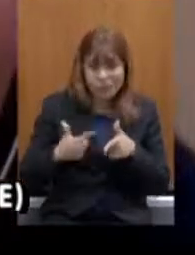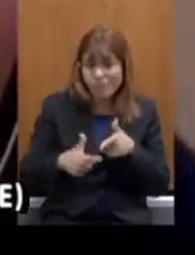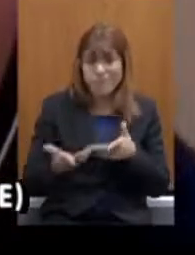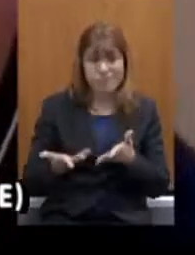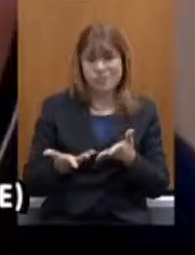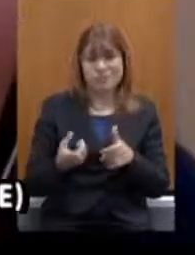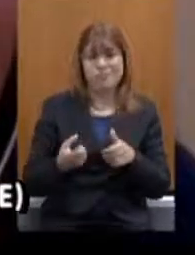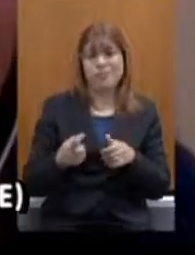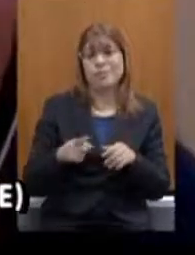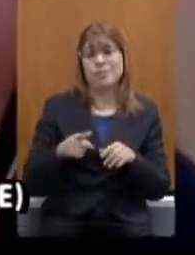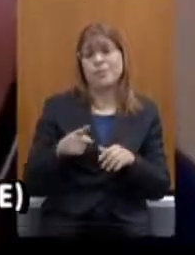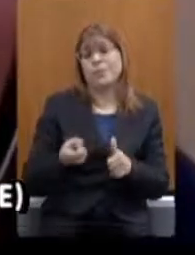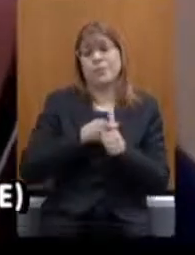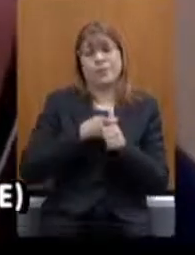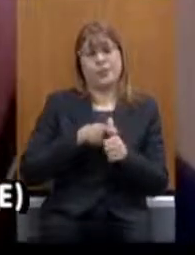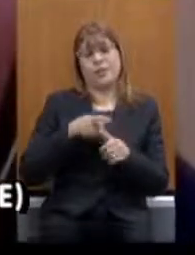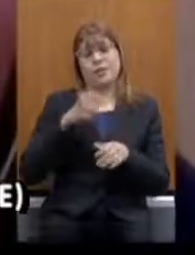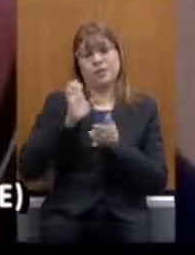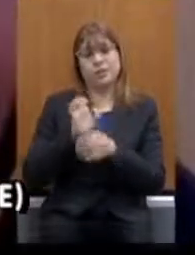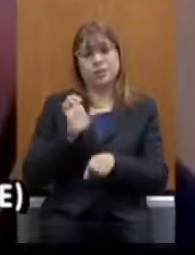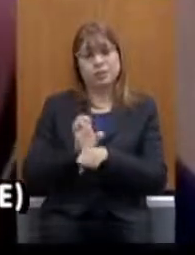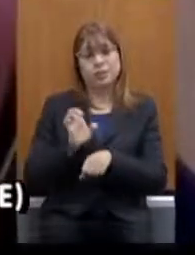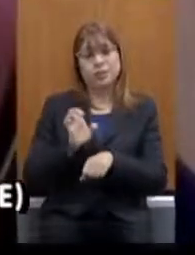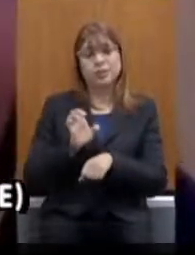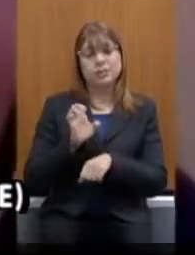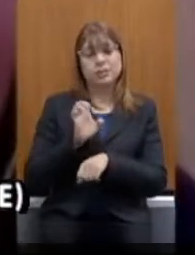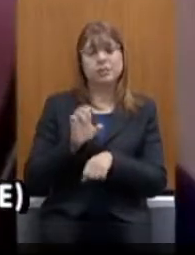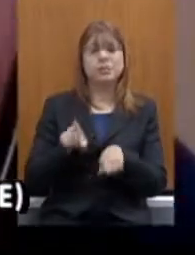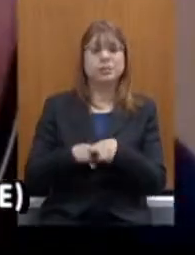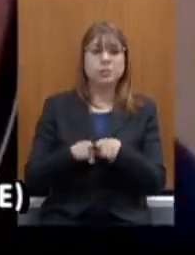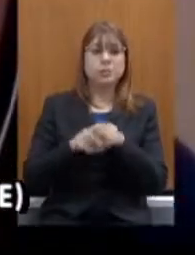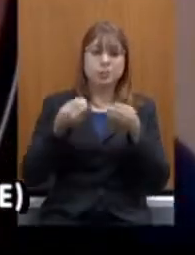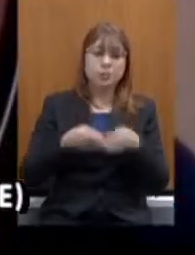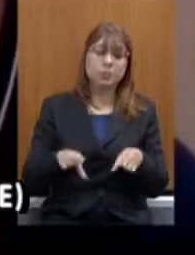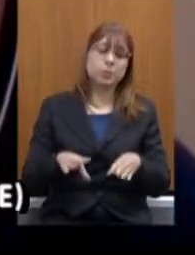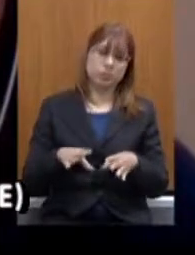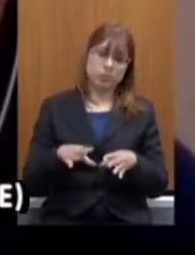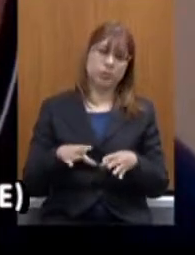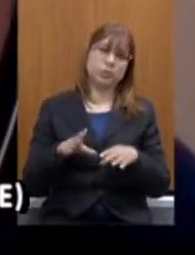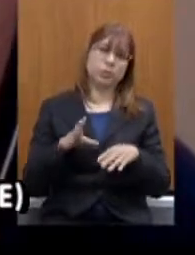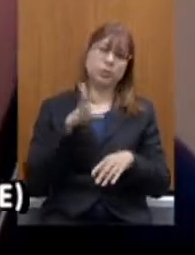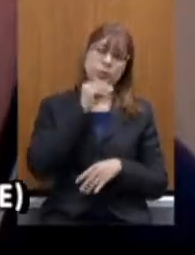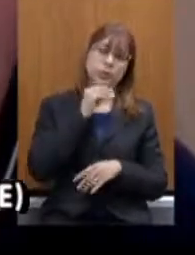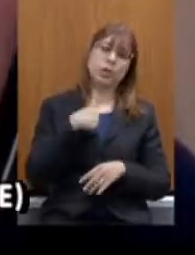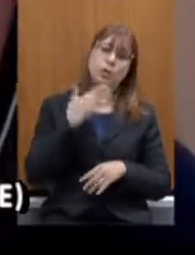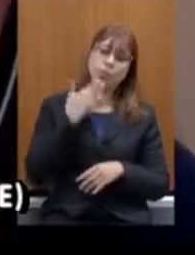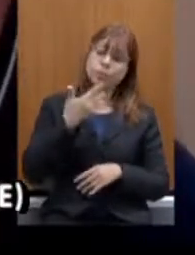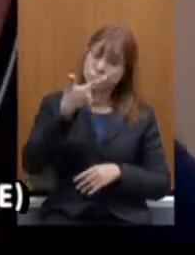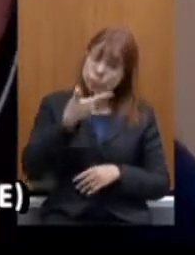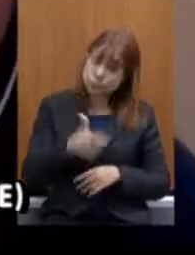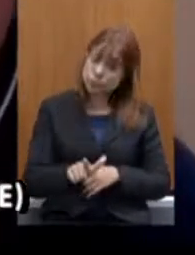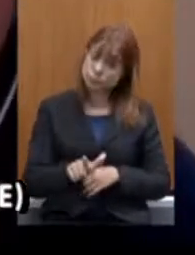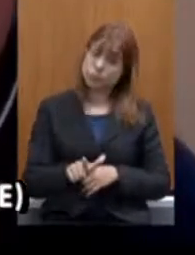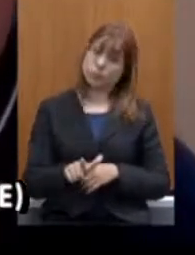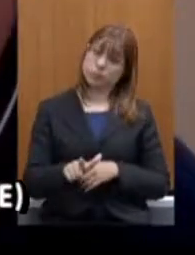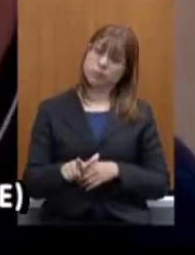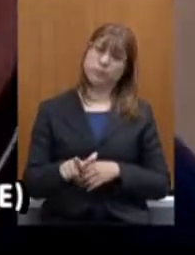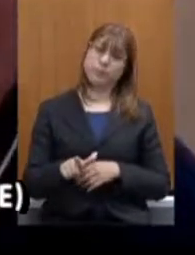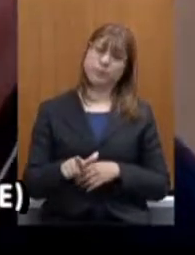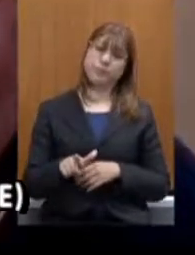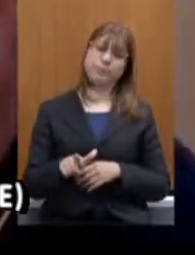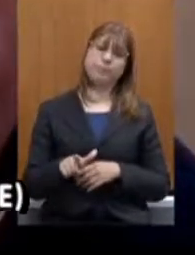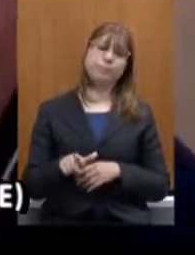concluiu o deputado penalizar os servidores eu queria é afirmar aqui o meu pedido para que